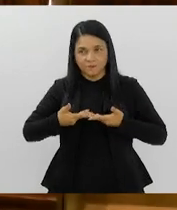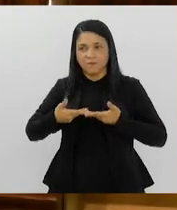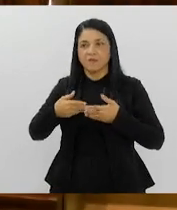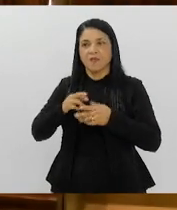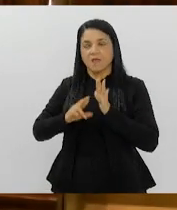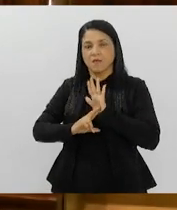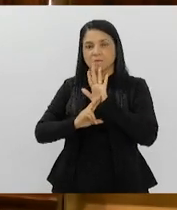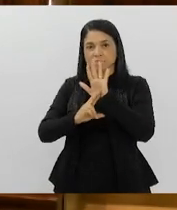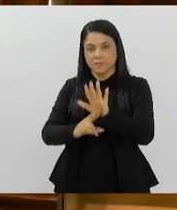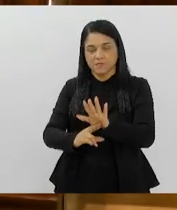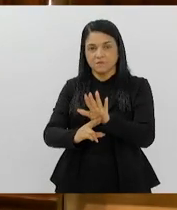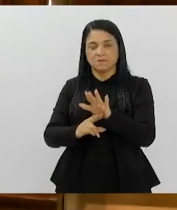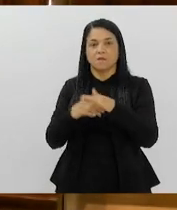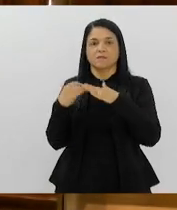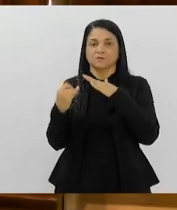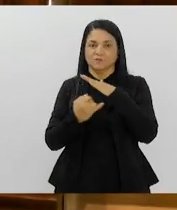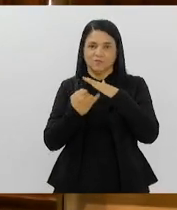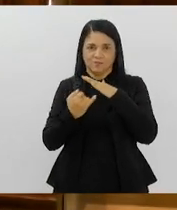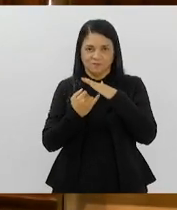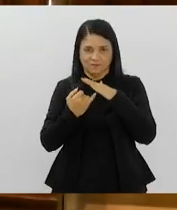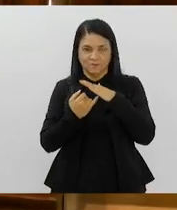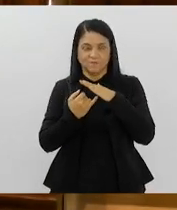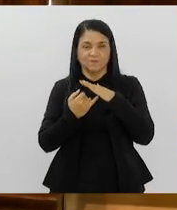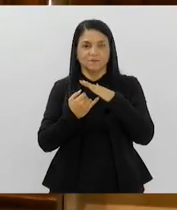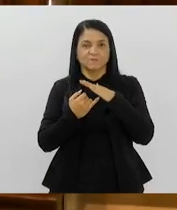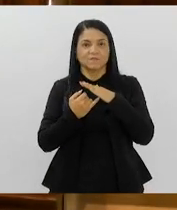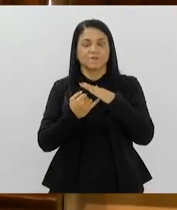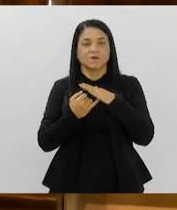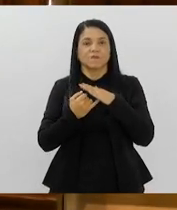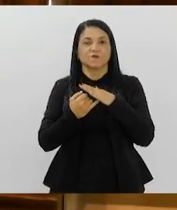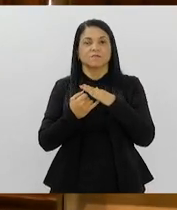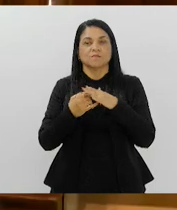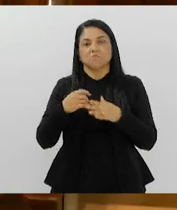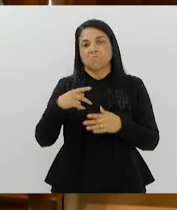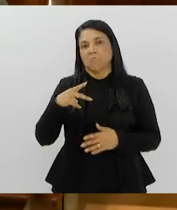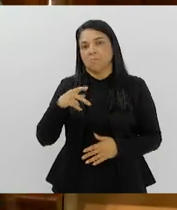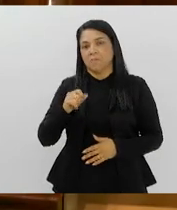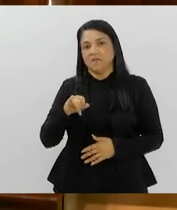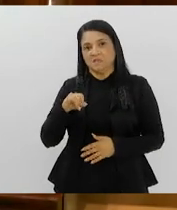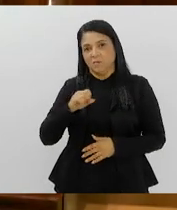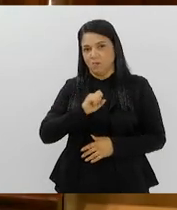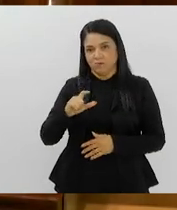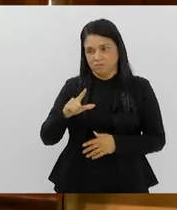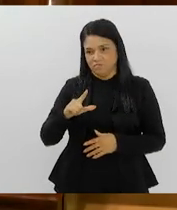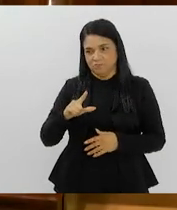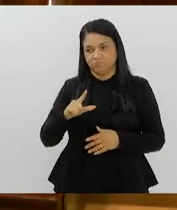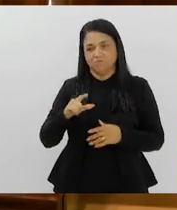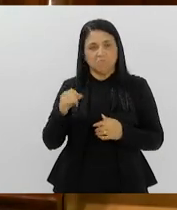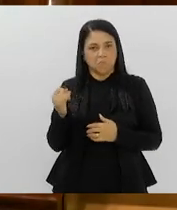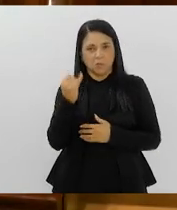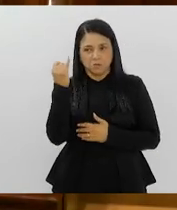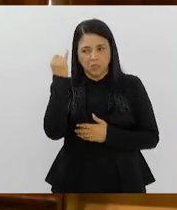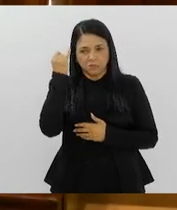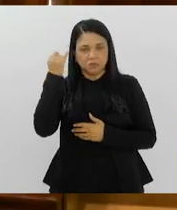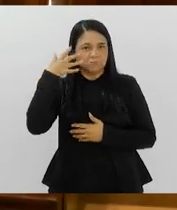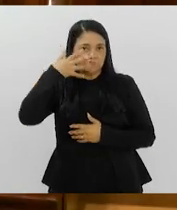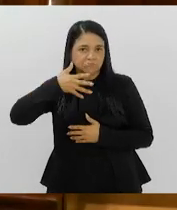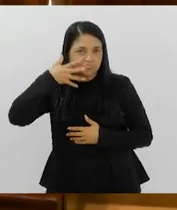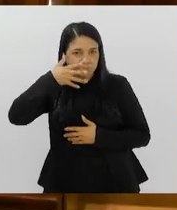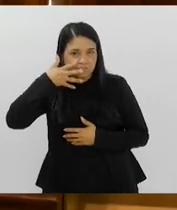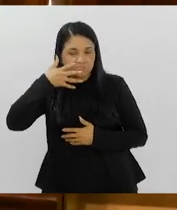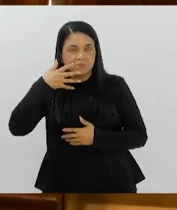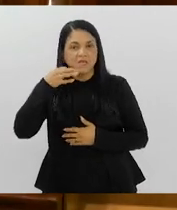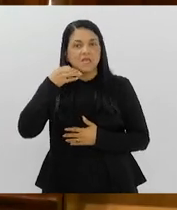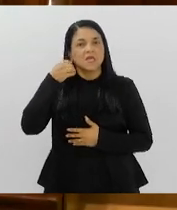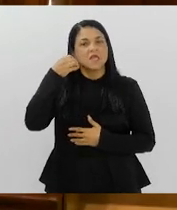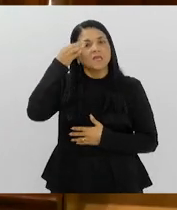representando a nossa instituição. E num painel tão importante, que é a hora de trocar. Né? Trocar informações, entender como